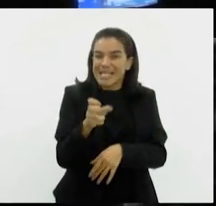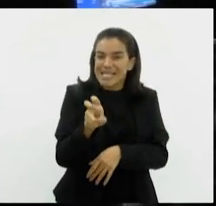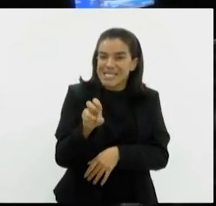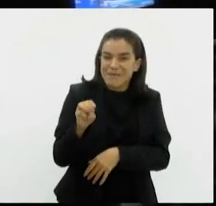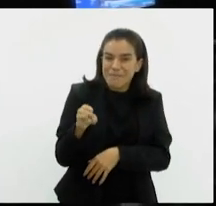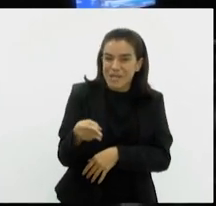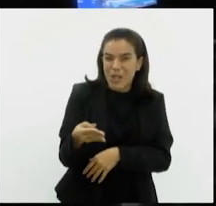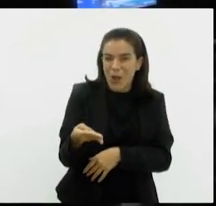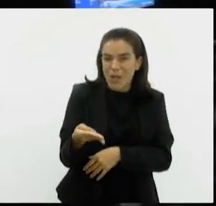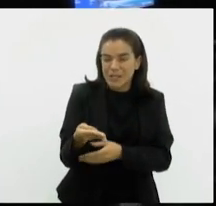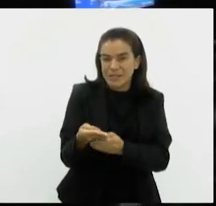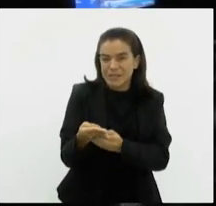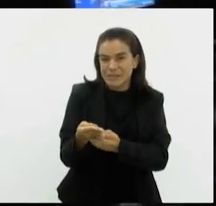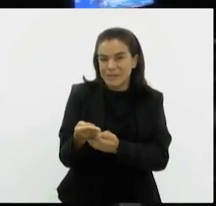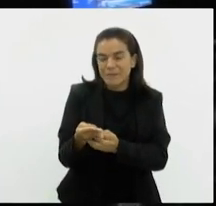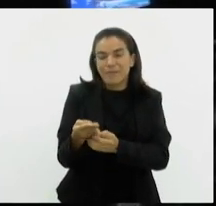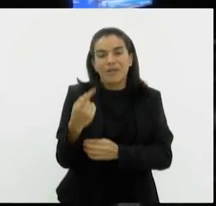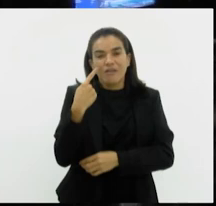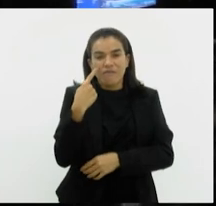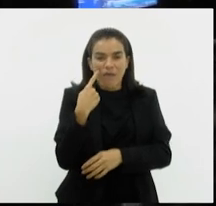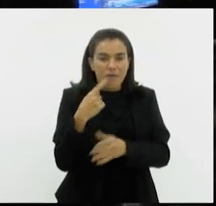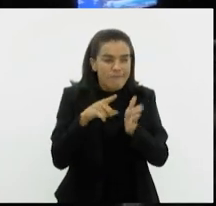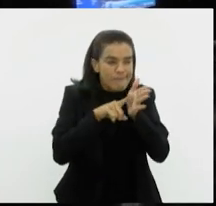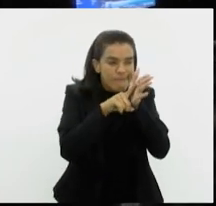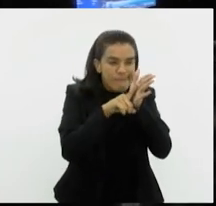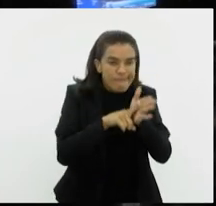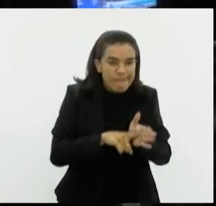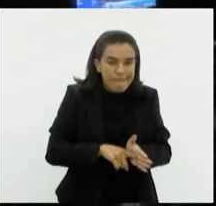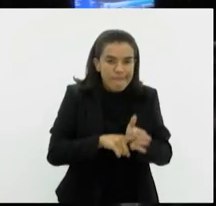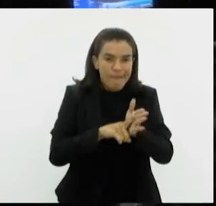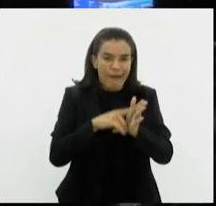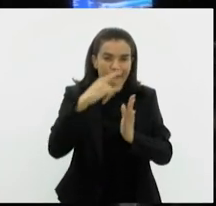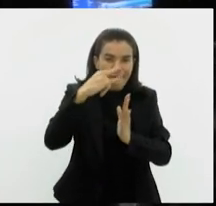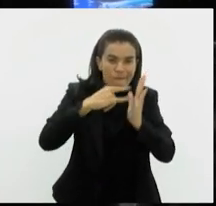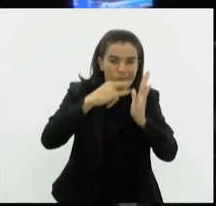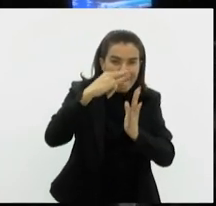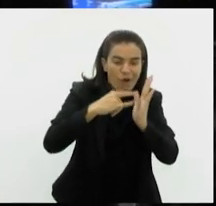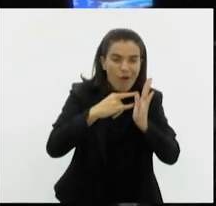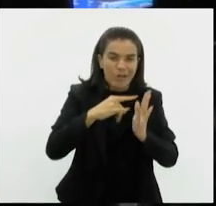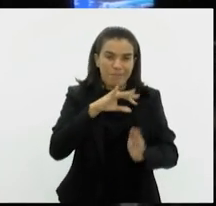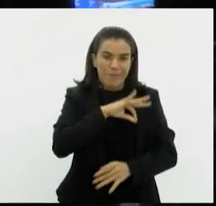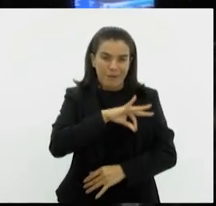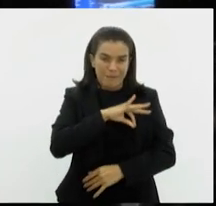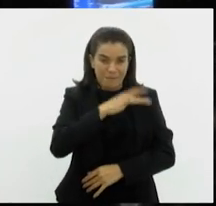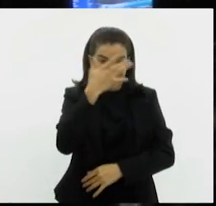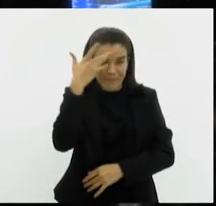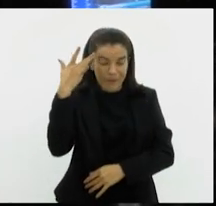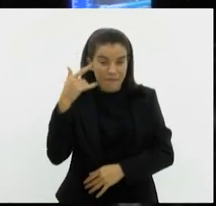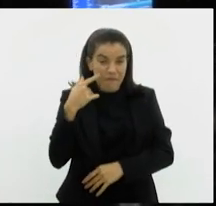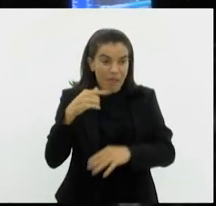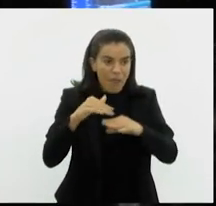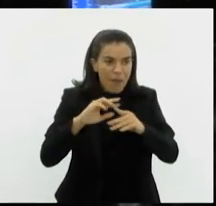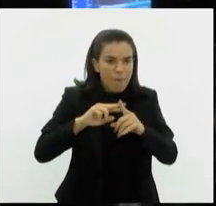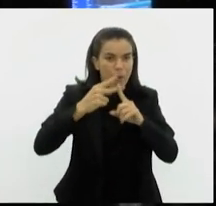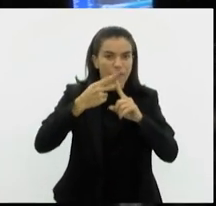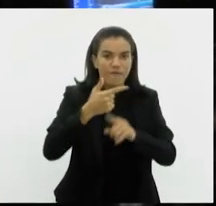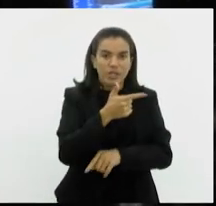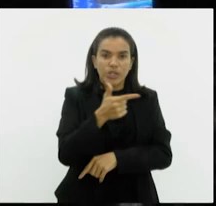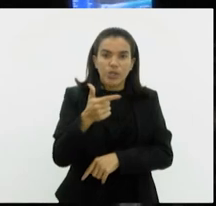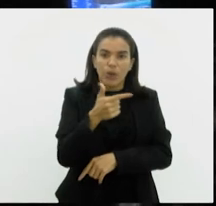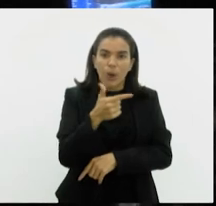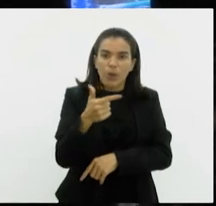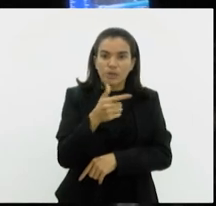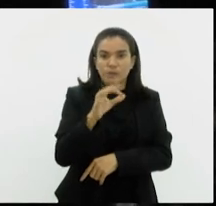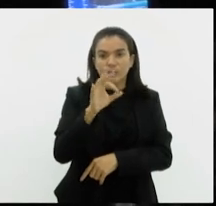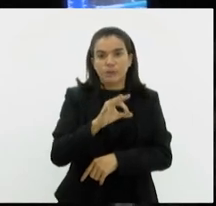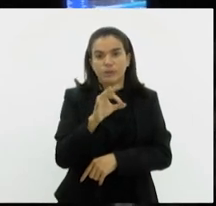vai visitar os dados de pessoal a gente vê o aumento de mais de 22% dos números de carga